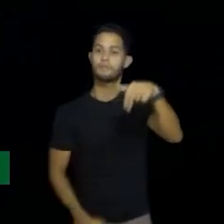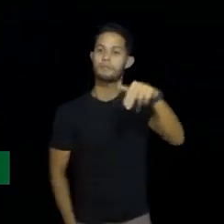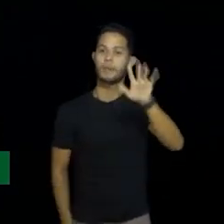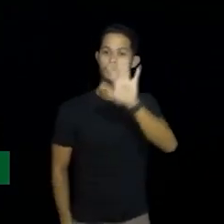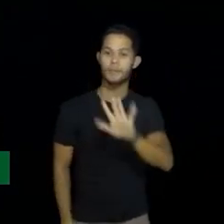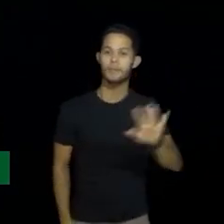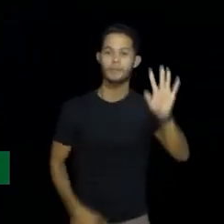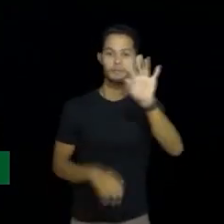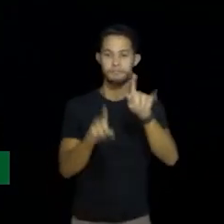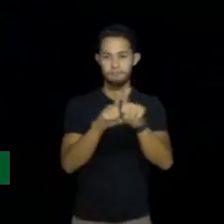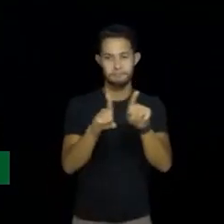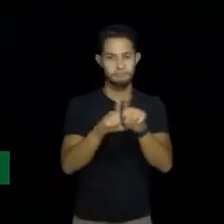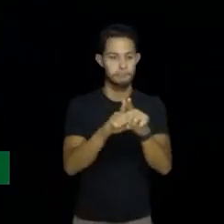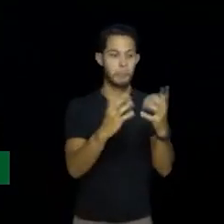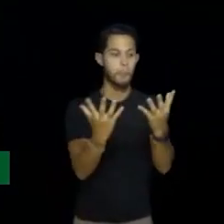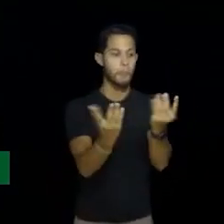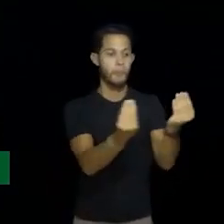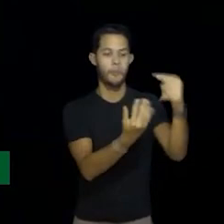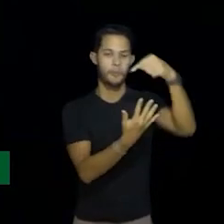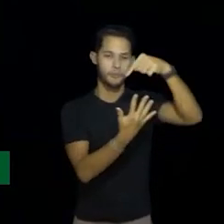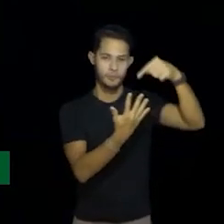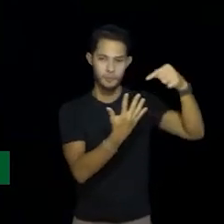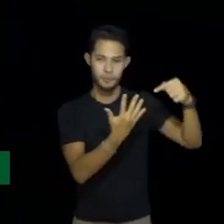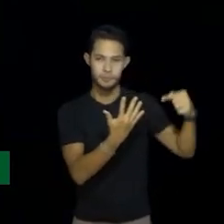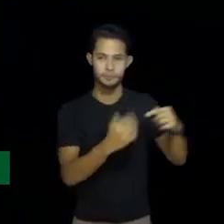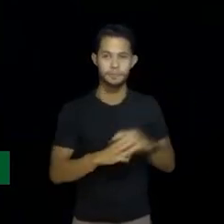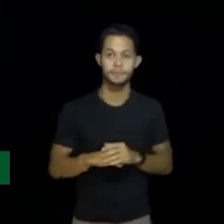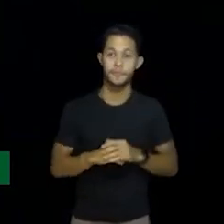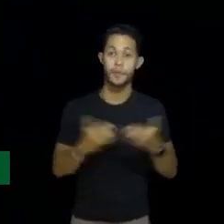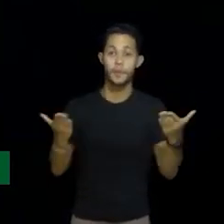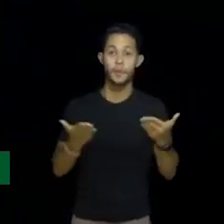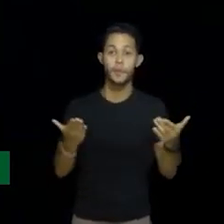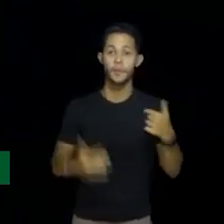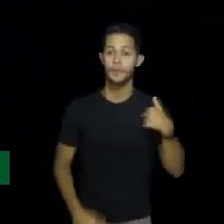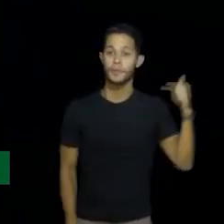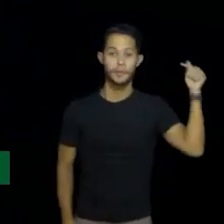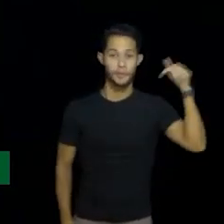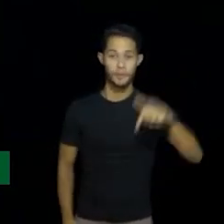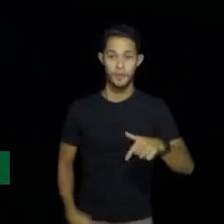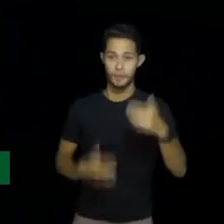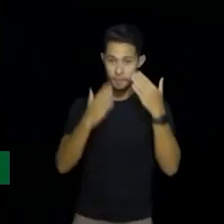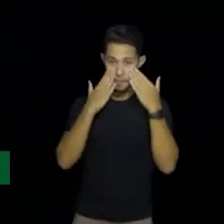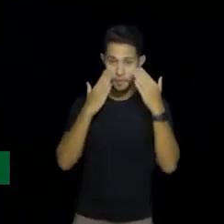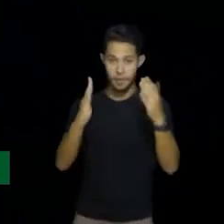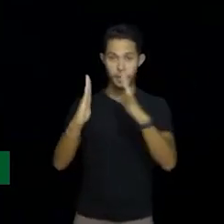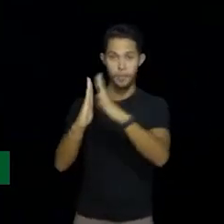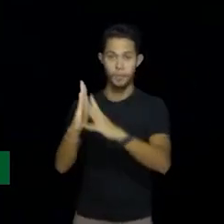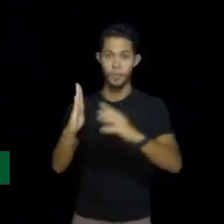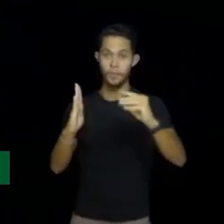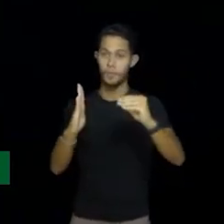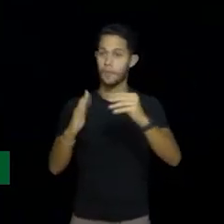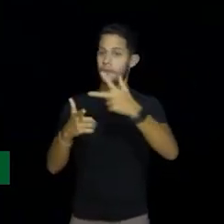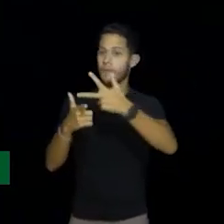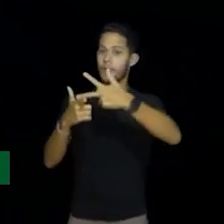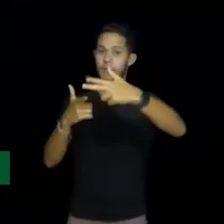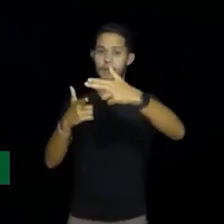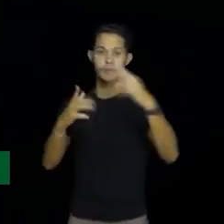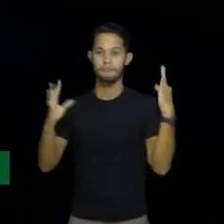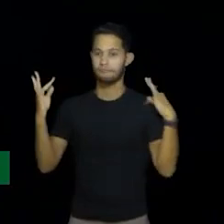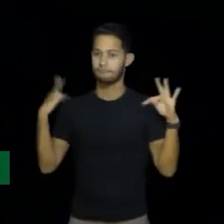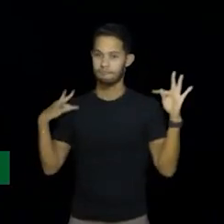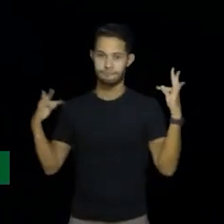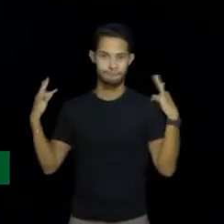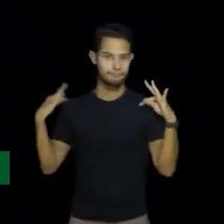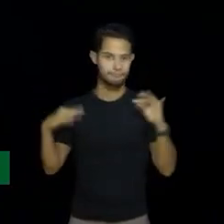iniciativas. Eu vim aqui hoje para apresentar o modelo vencedor de turismo. Pomerode é um destino construído com